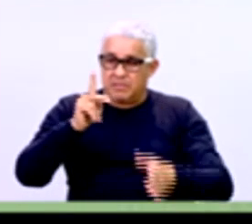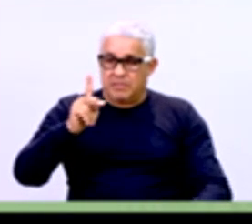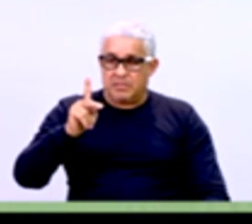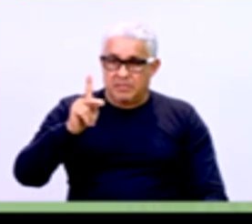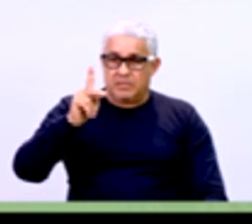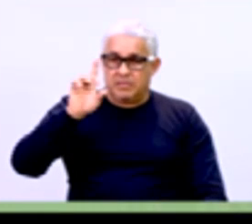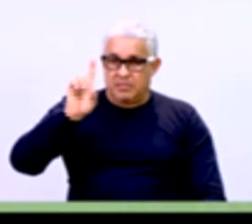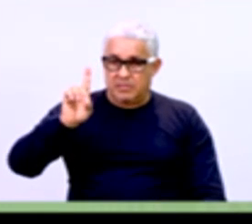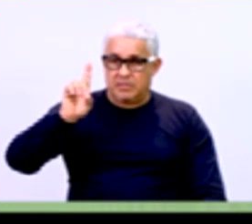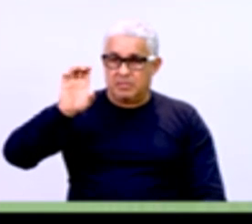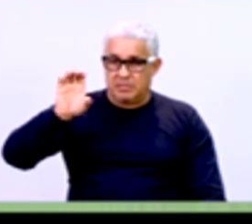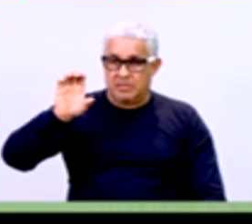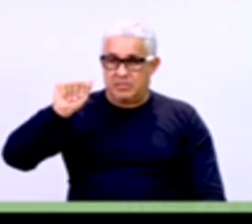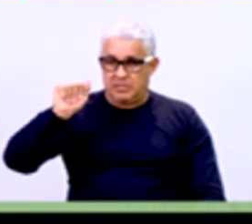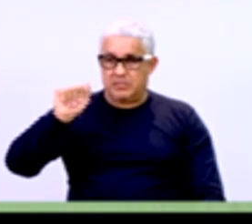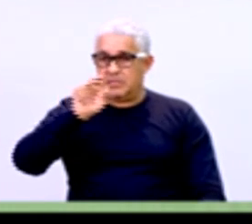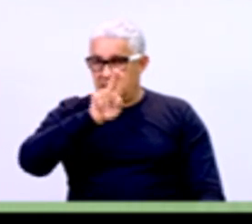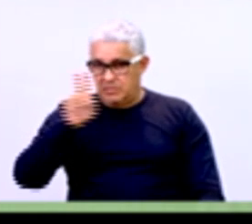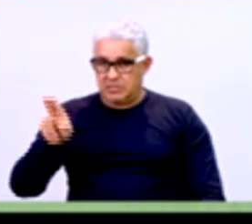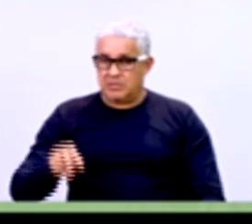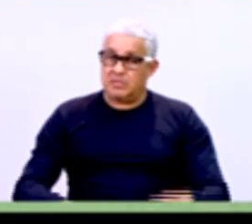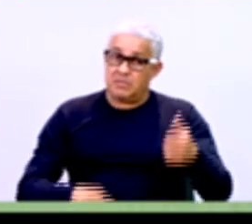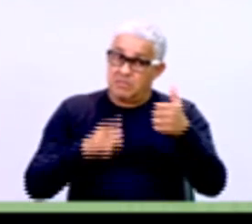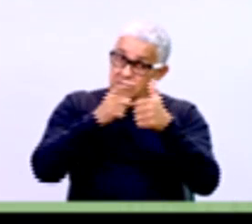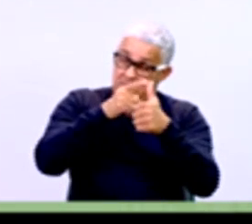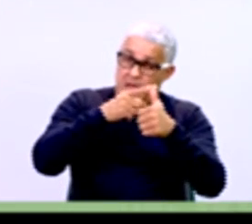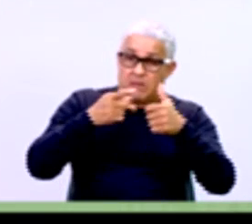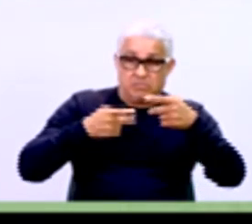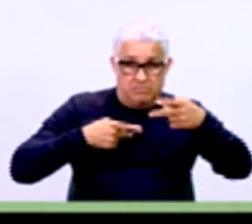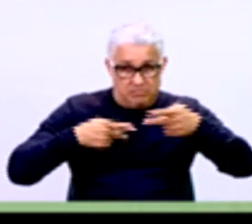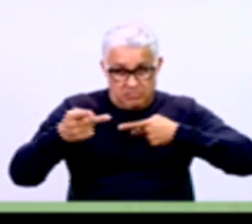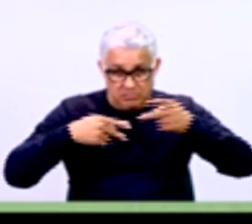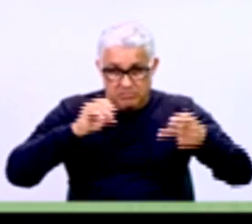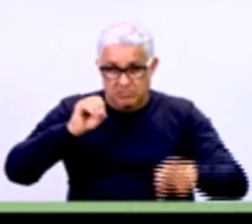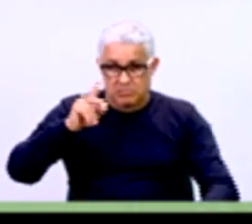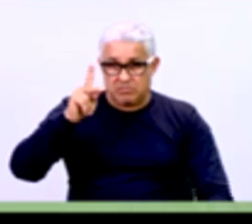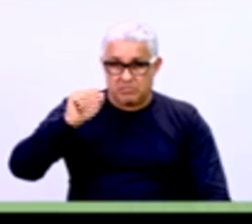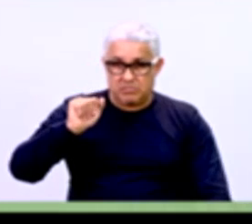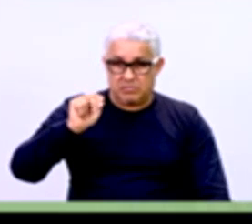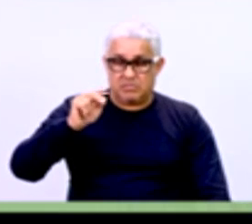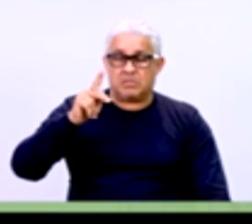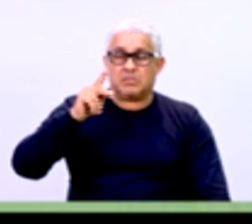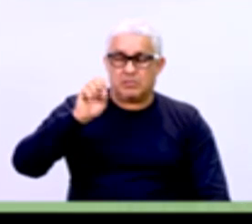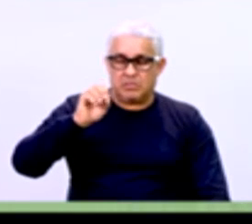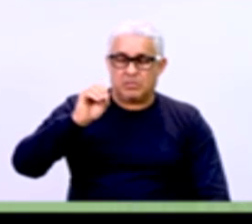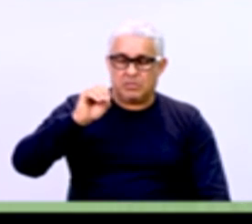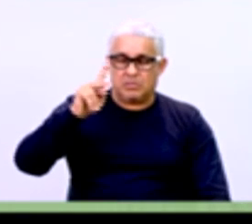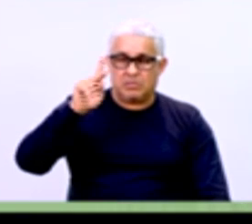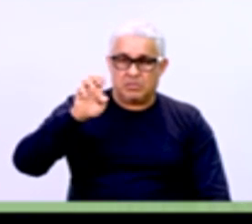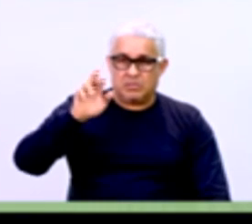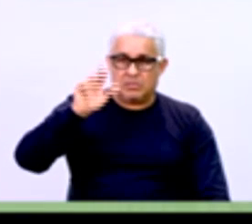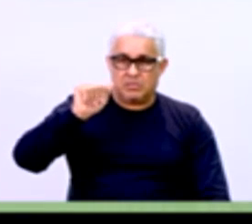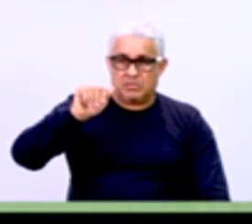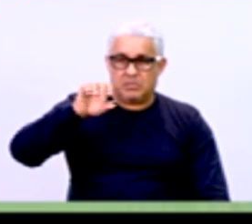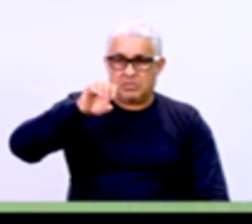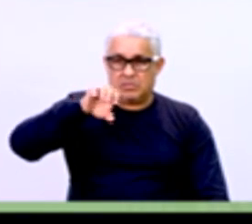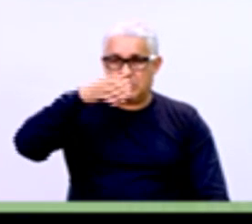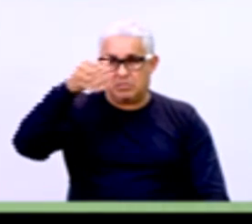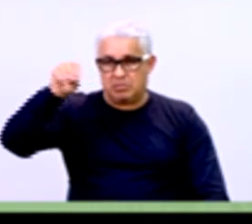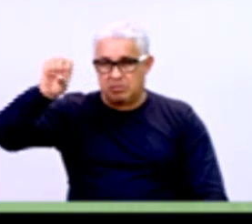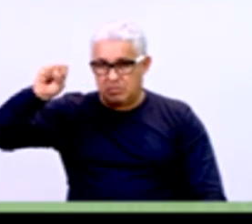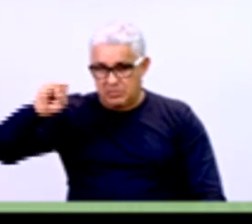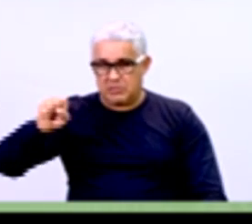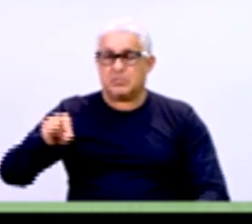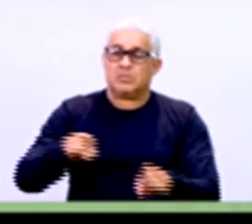PDCA. Num primeiro momento, vai haver um planejamento das operações. Essa empresa ela vai planejar